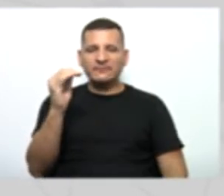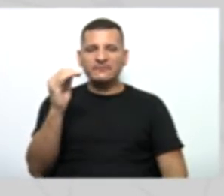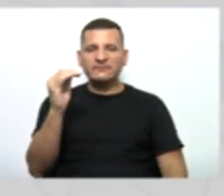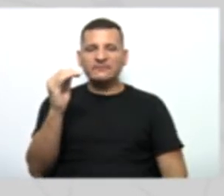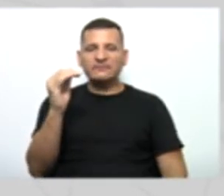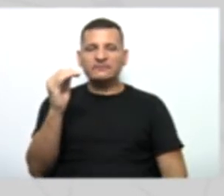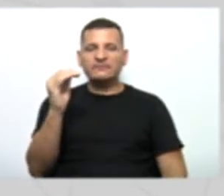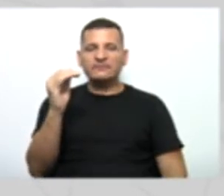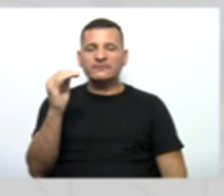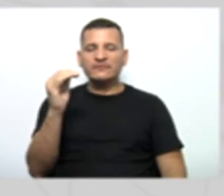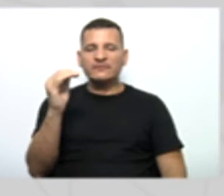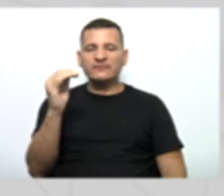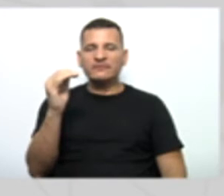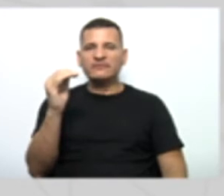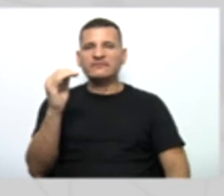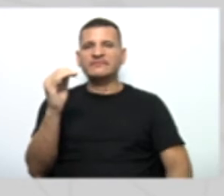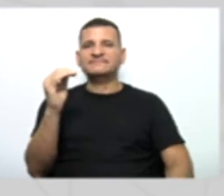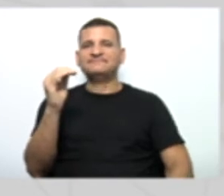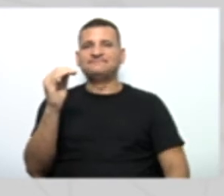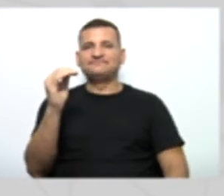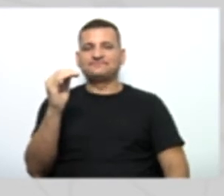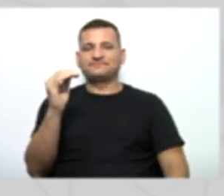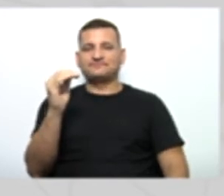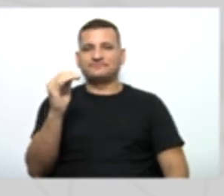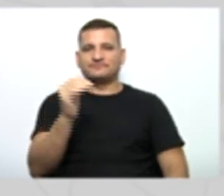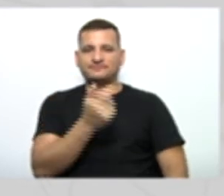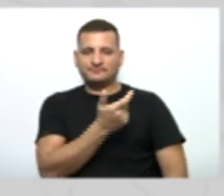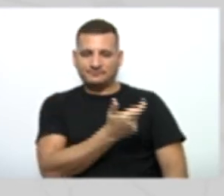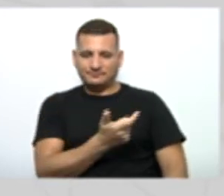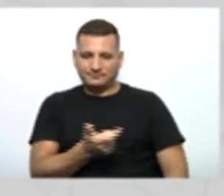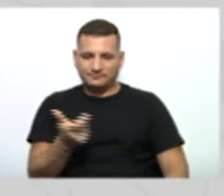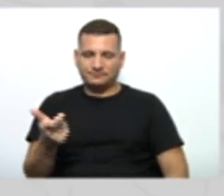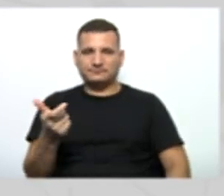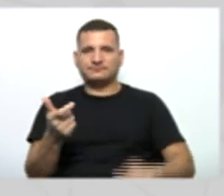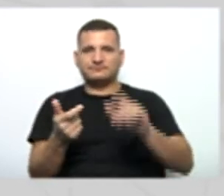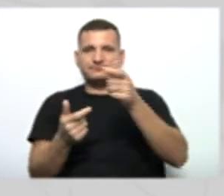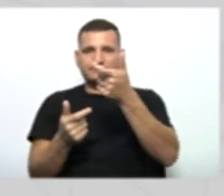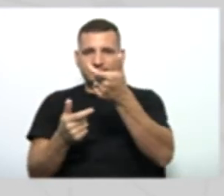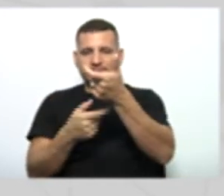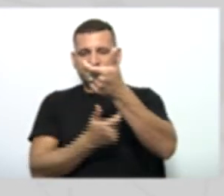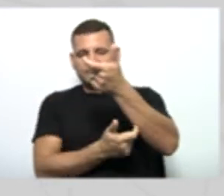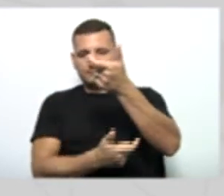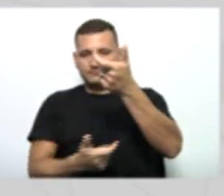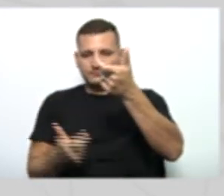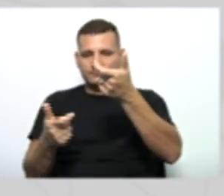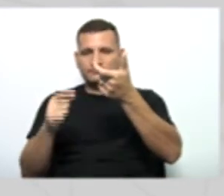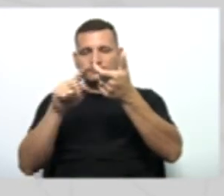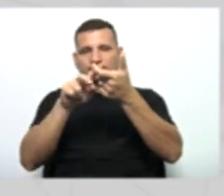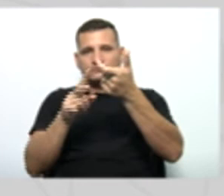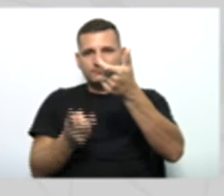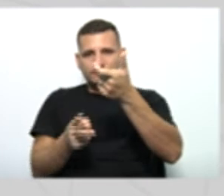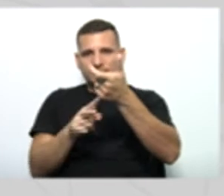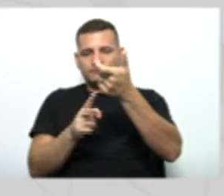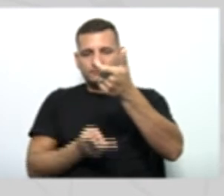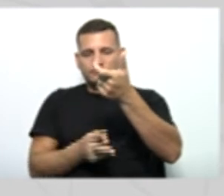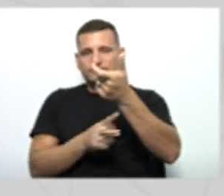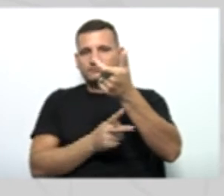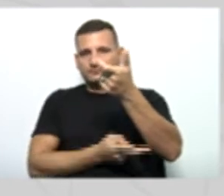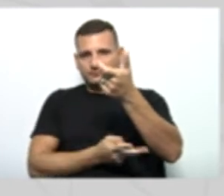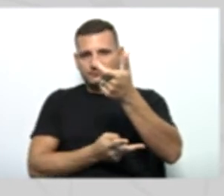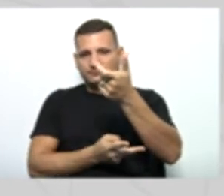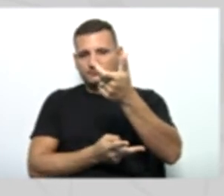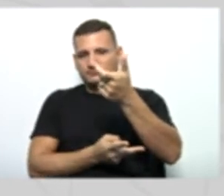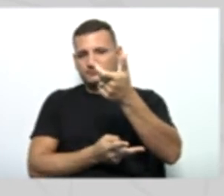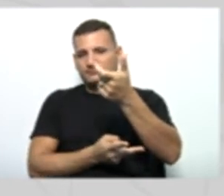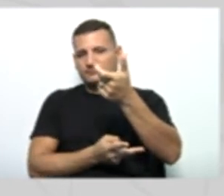vão, quem está aqui embaixo vai herdar, ó, o que você colocou na classe principal. Isso quer dizer o que, ó?